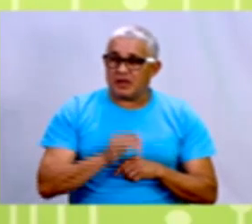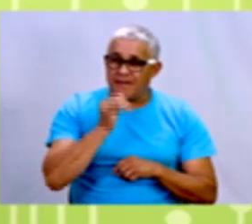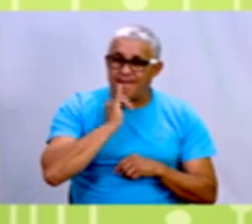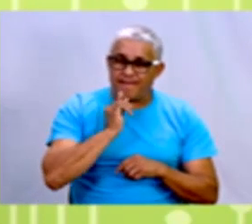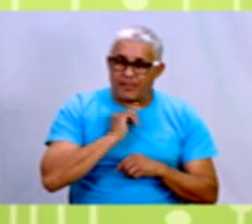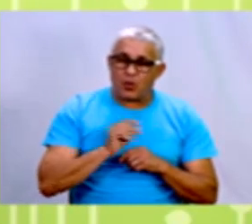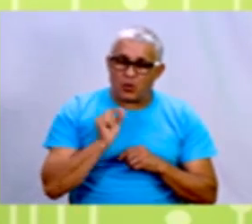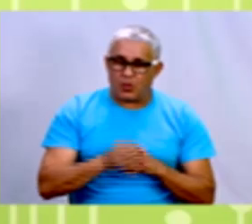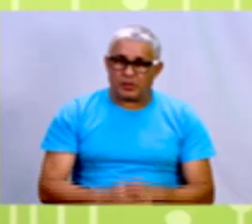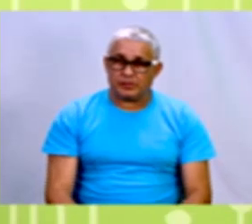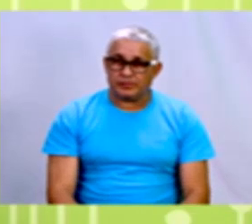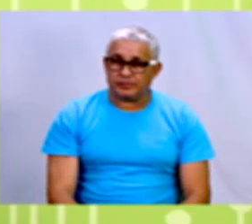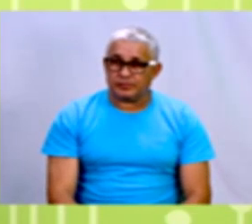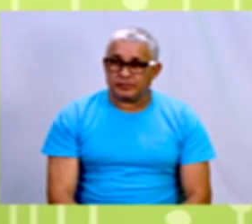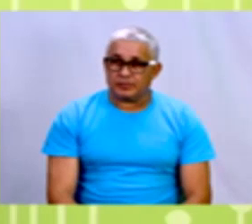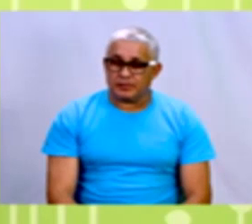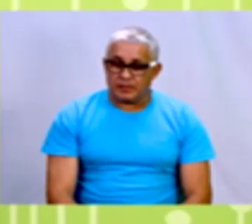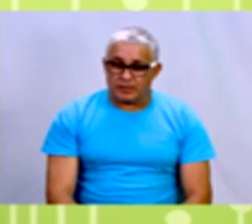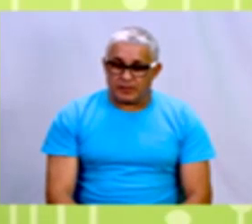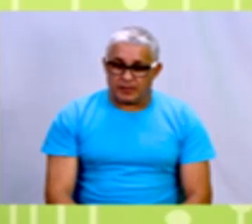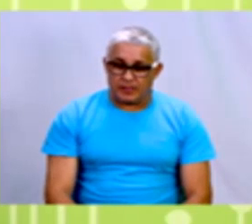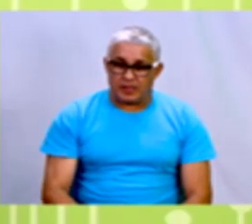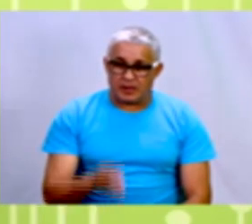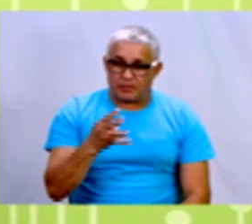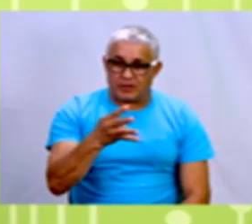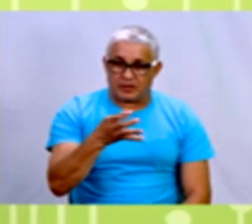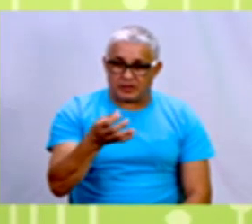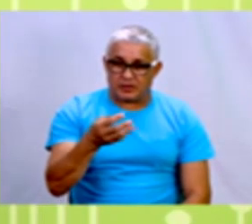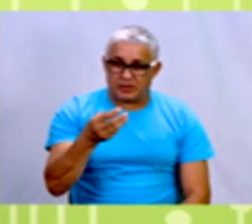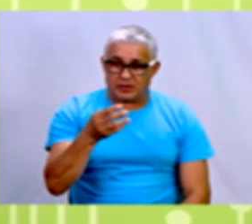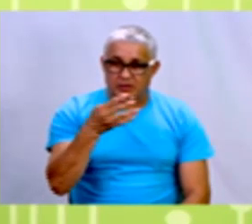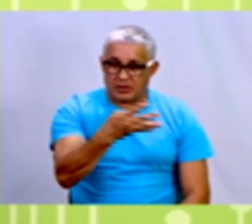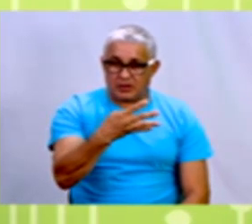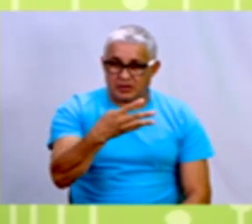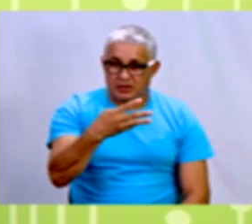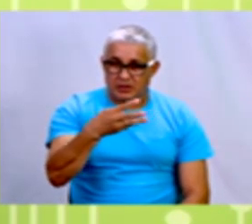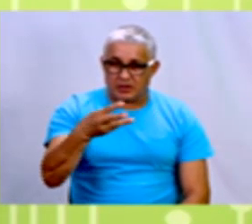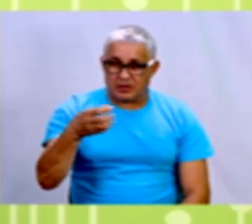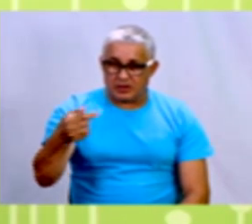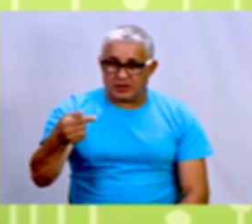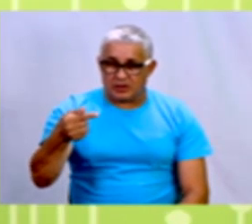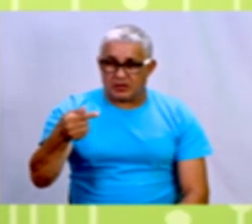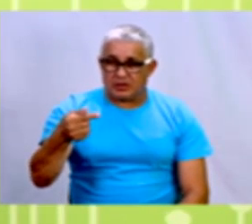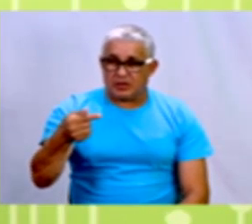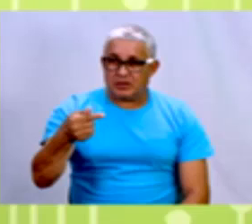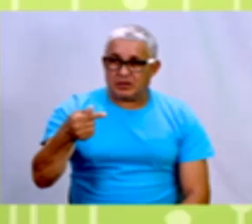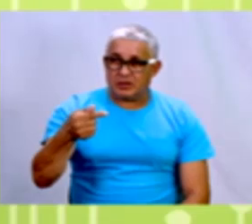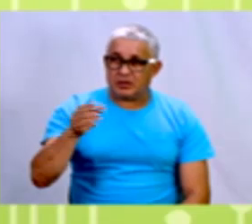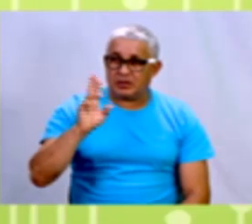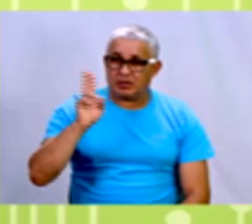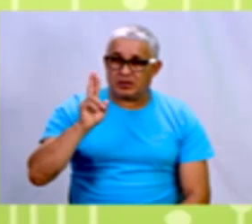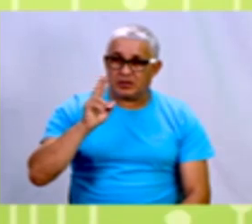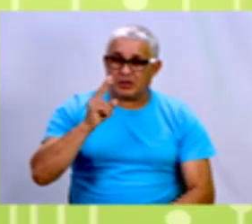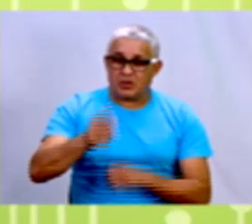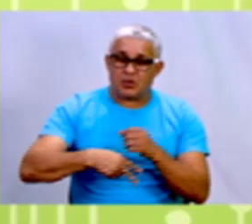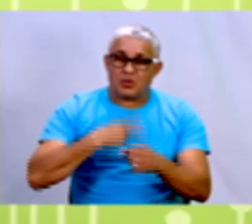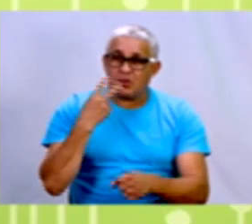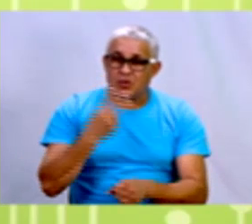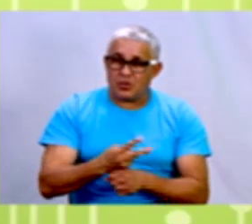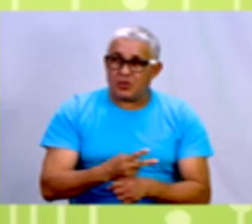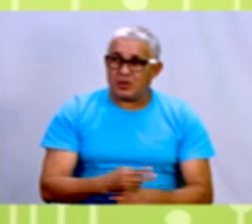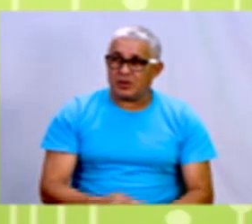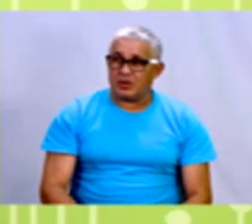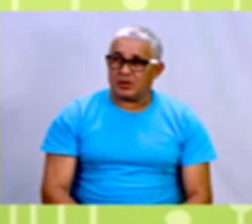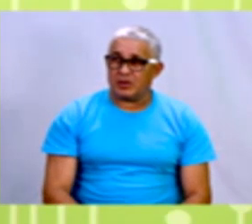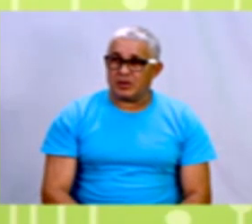onde o ganho foi de R$ 437 em dois anos, né? Então, a TIR aí